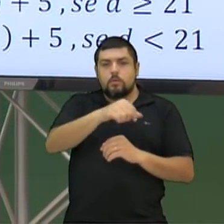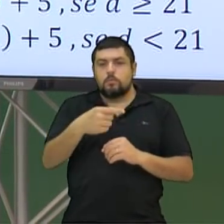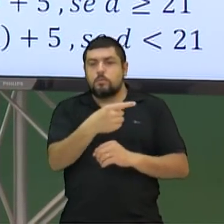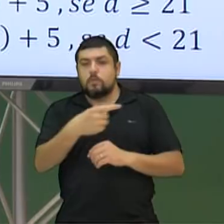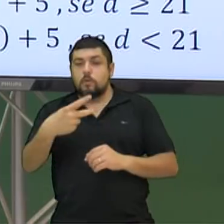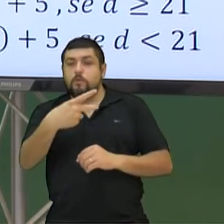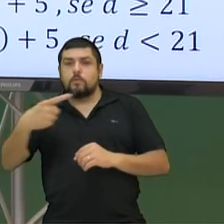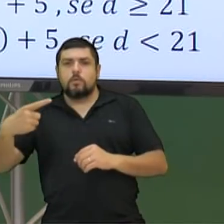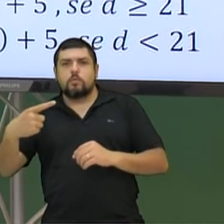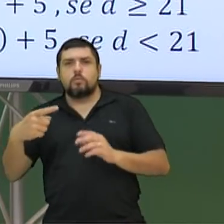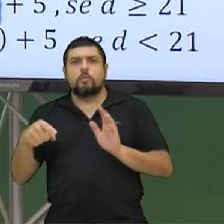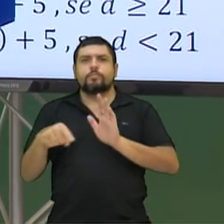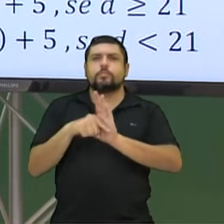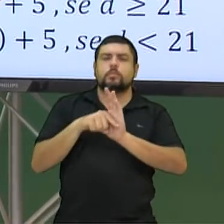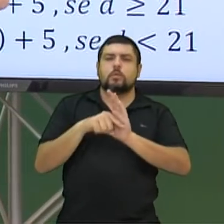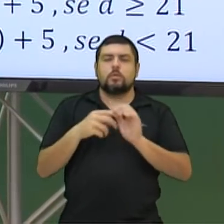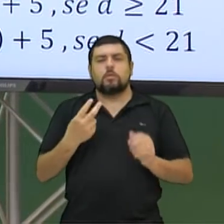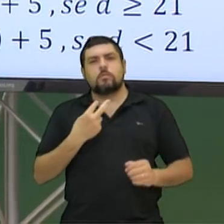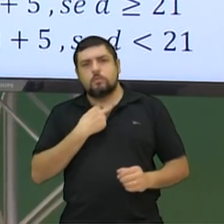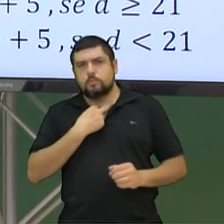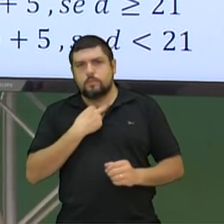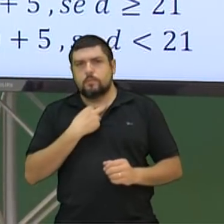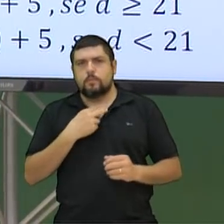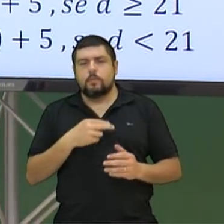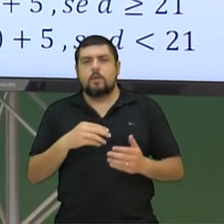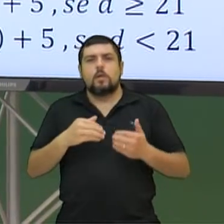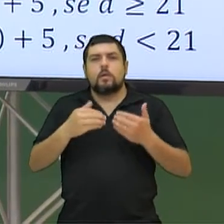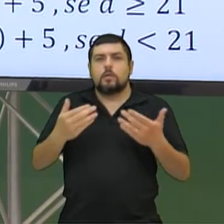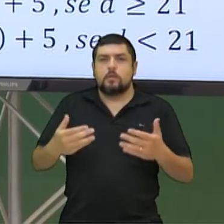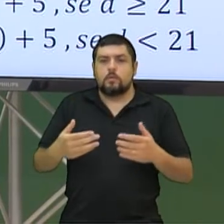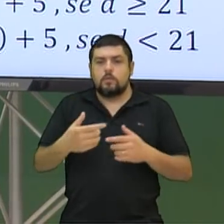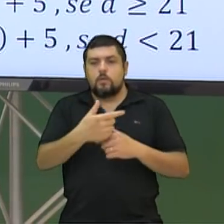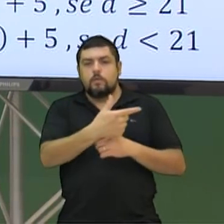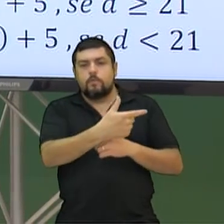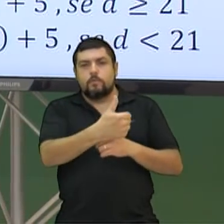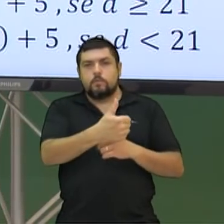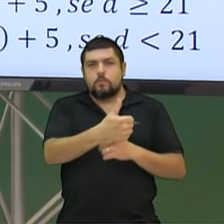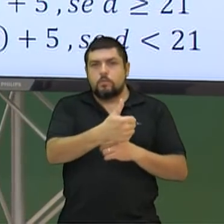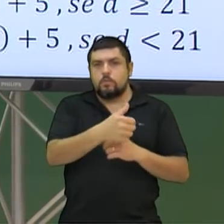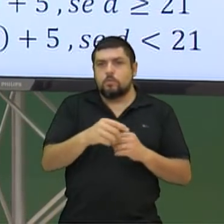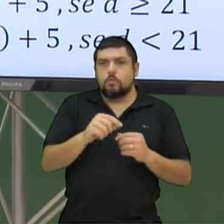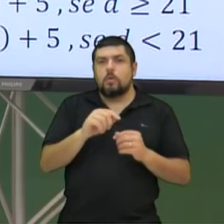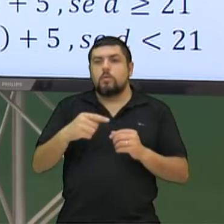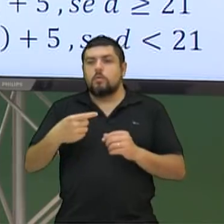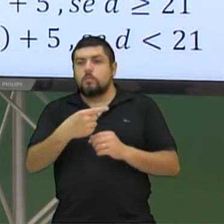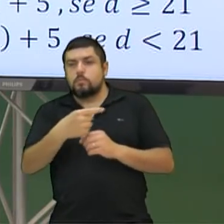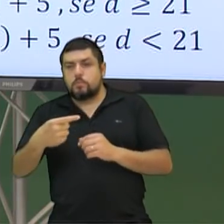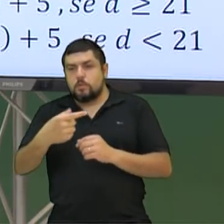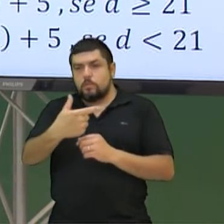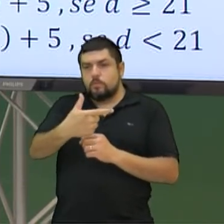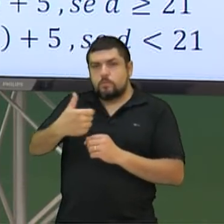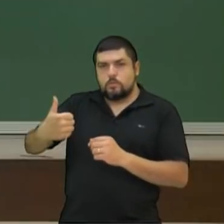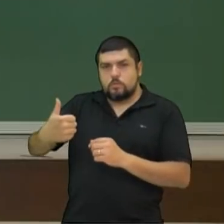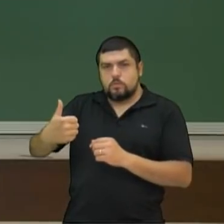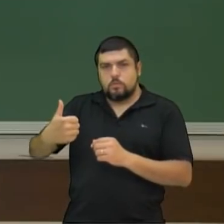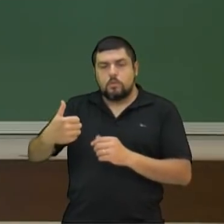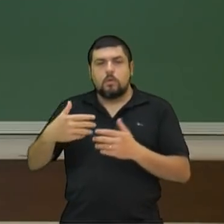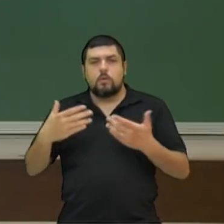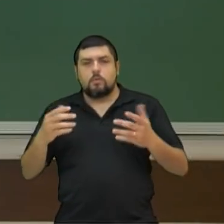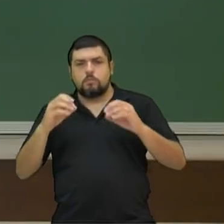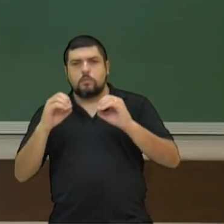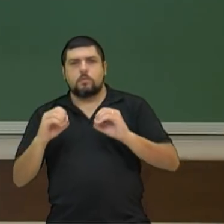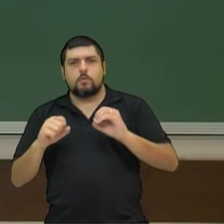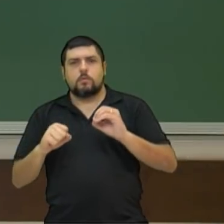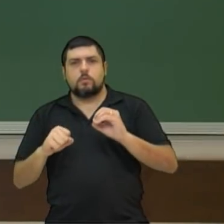maior. Então, tem que ser mais que 21 aqui, porque se eu estou subtraindo de 21 um número maior que ele, então o resultado é